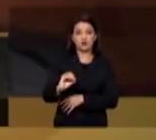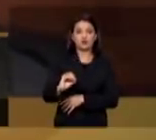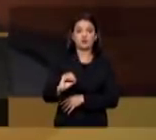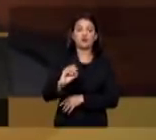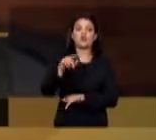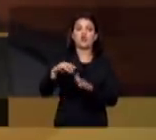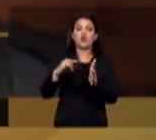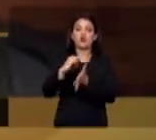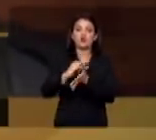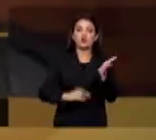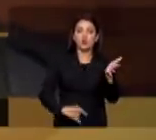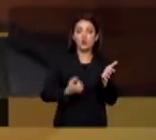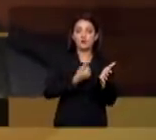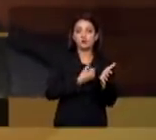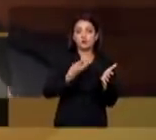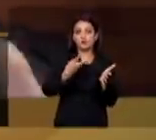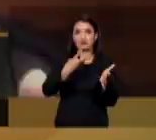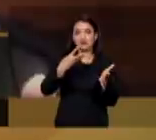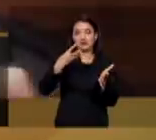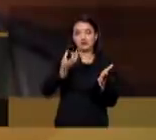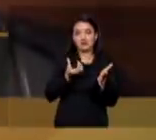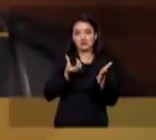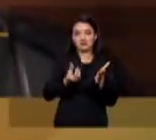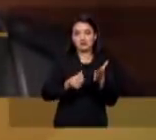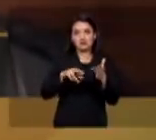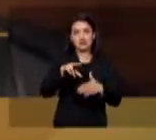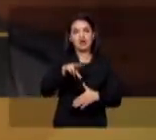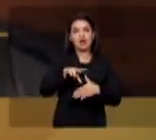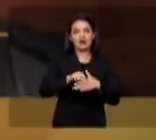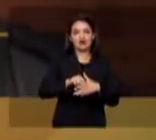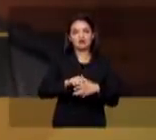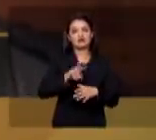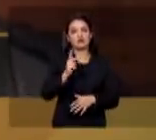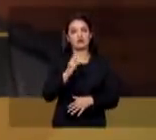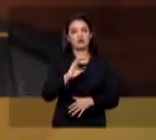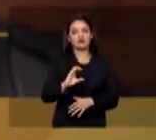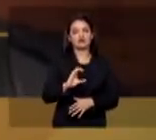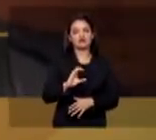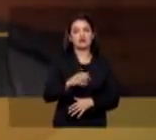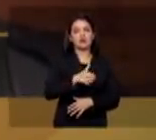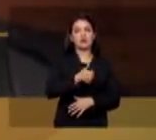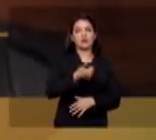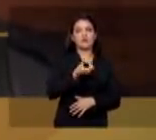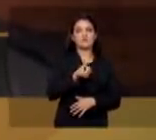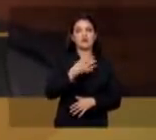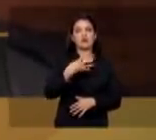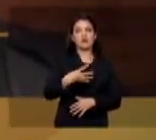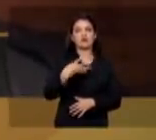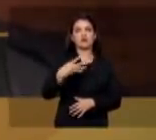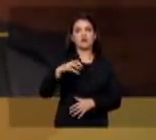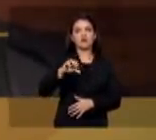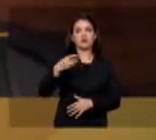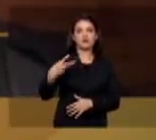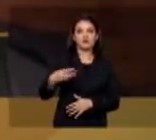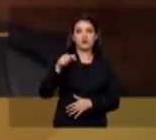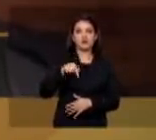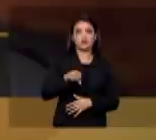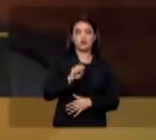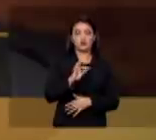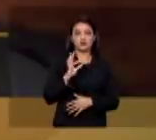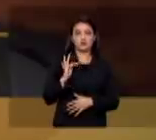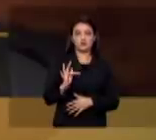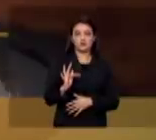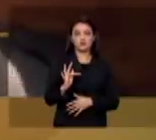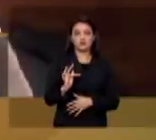o documento 36 anexado ao habeas corpus 164493 perante este Supremo Tribunal